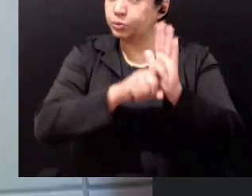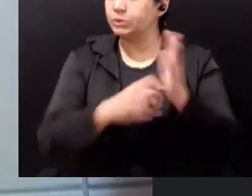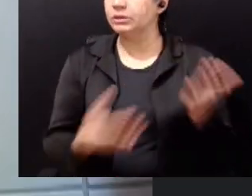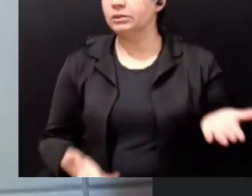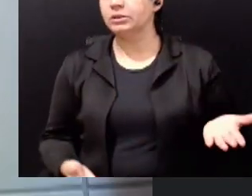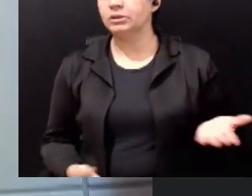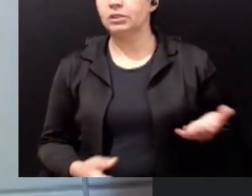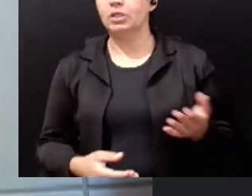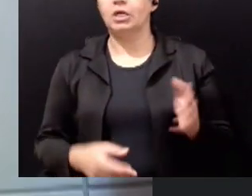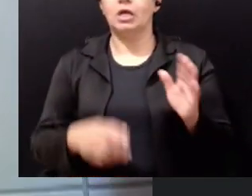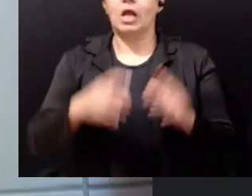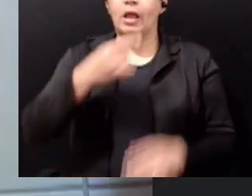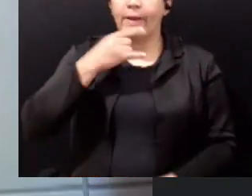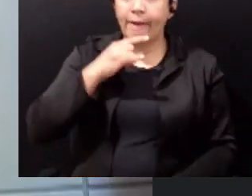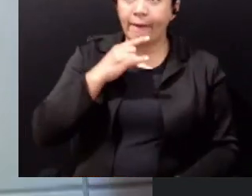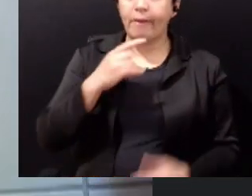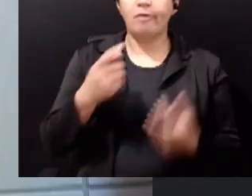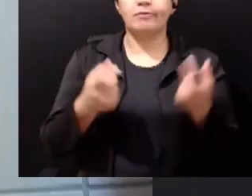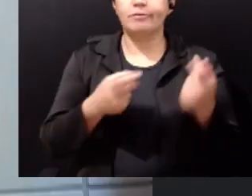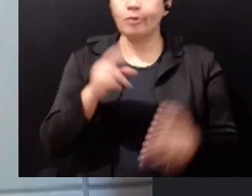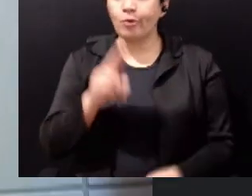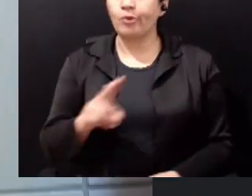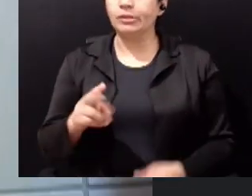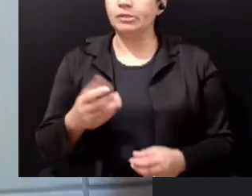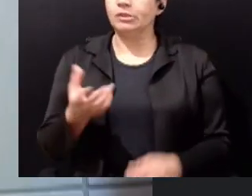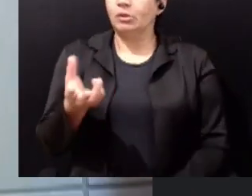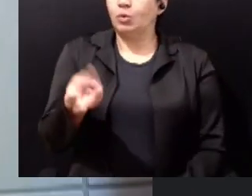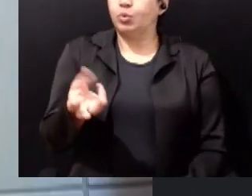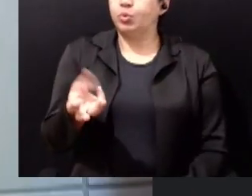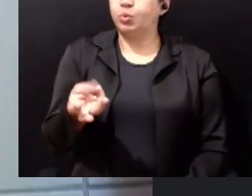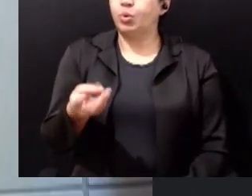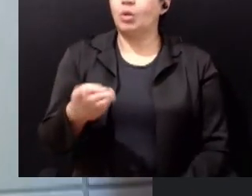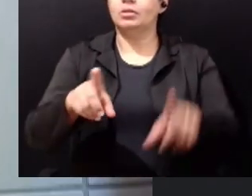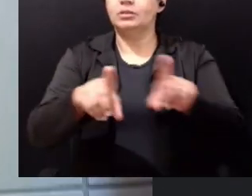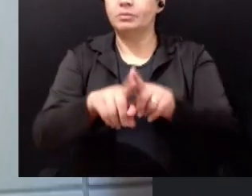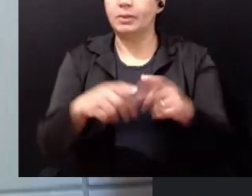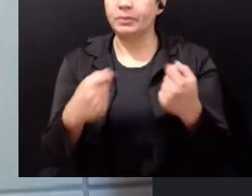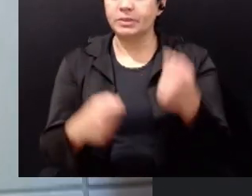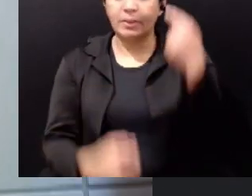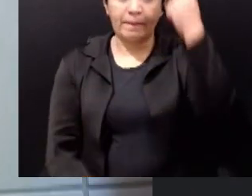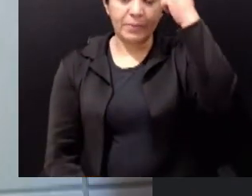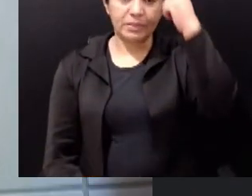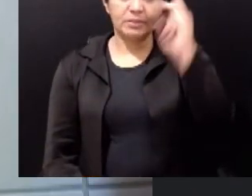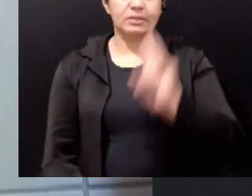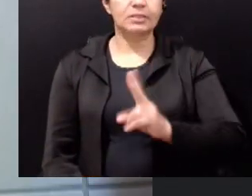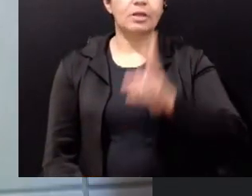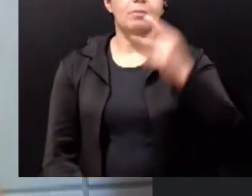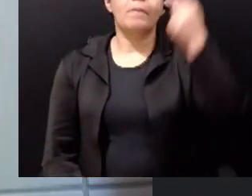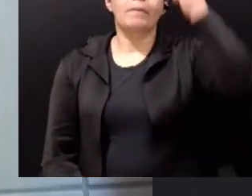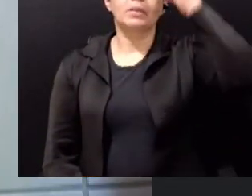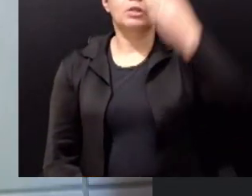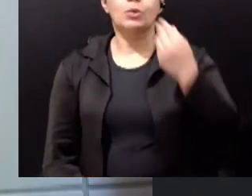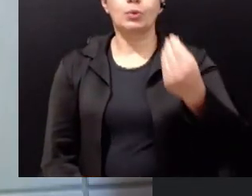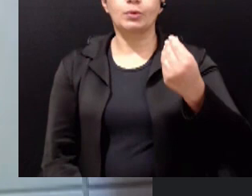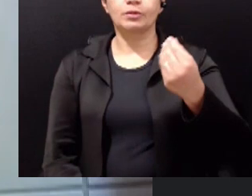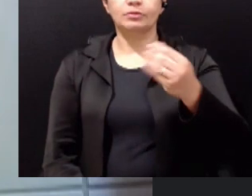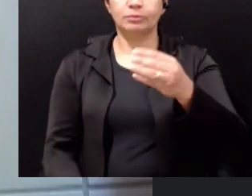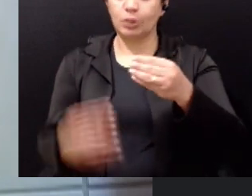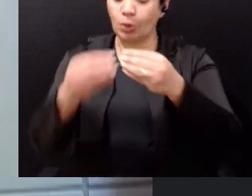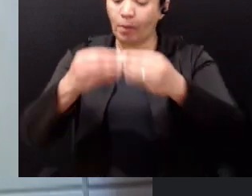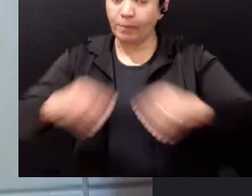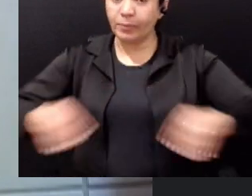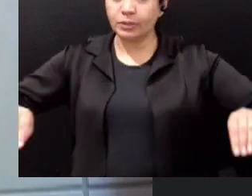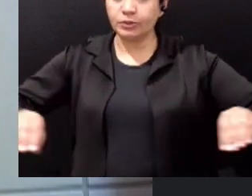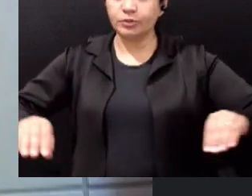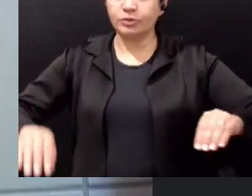de drogas, um uso descontrolado, compulsivo também, pensar, e sempre pensar nesse prejuízo que está trazendo